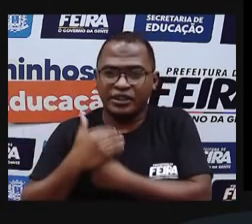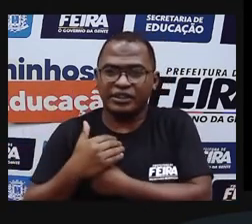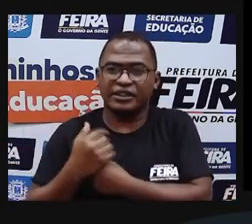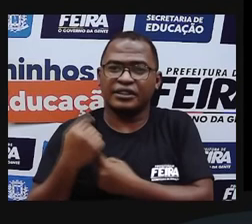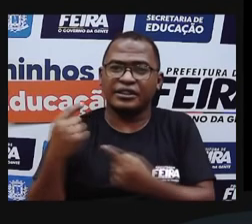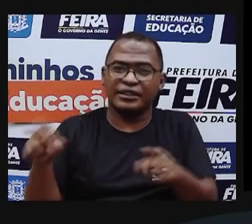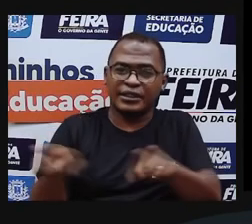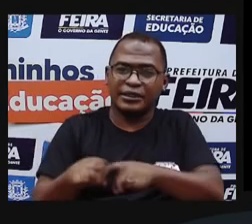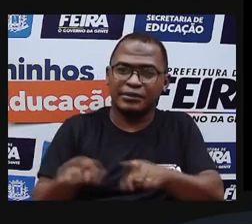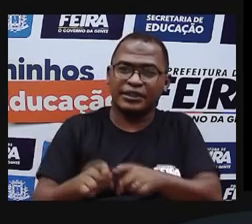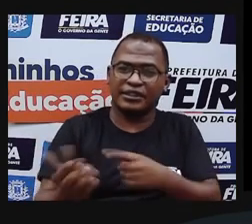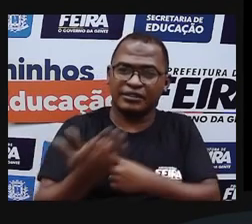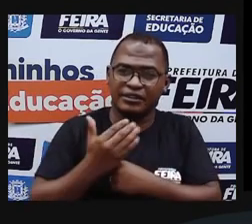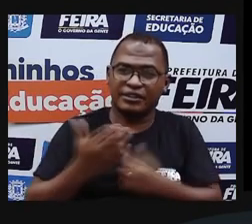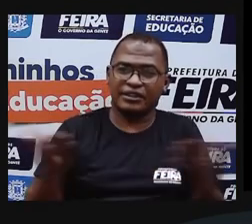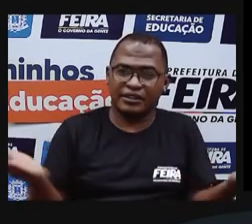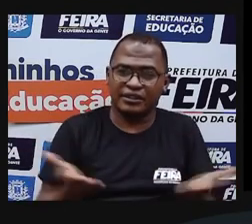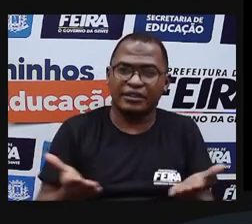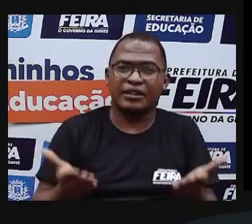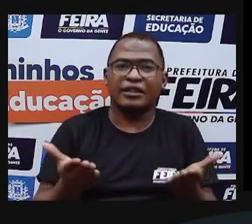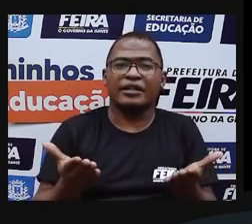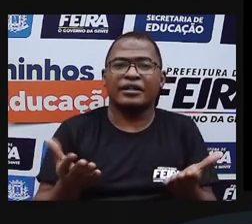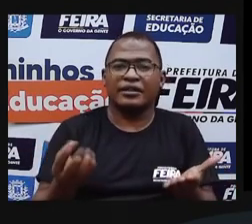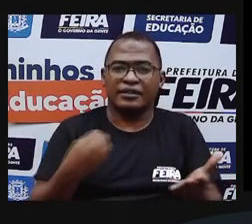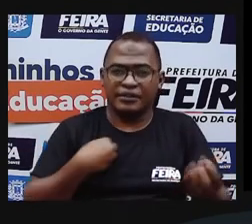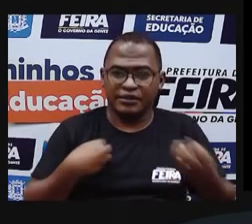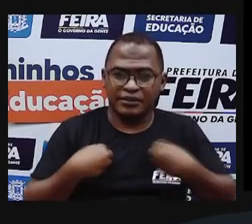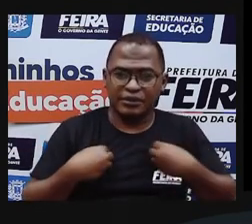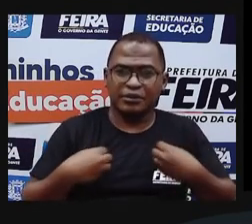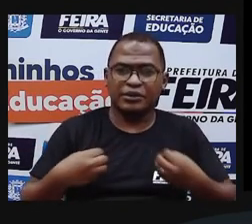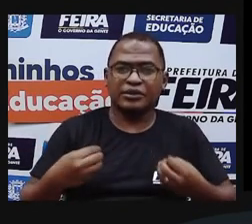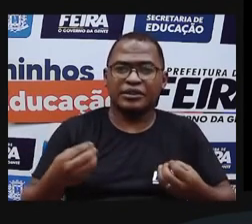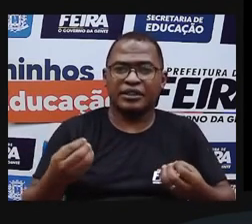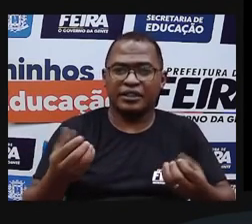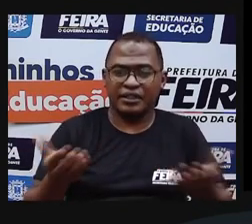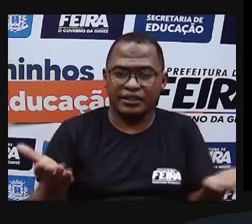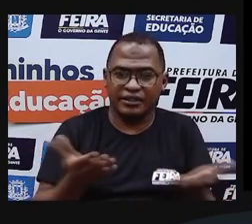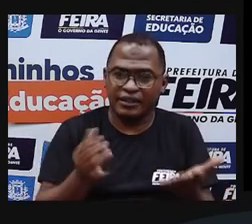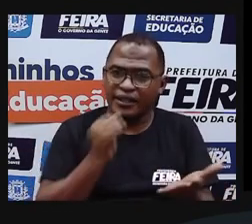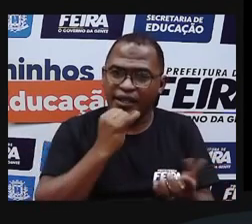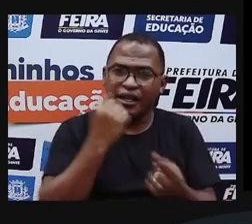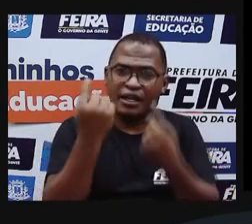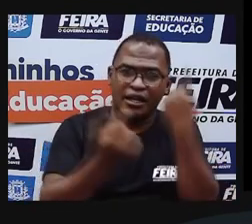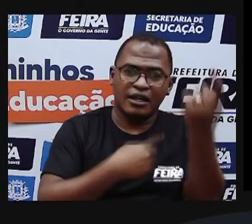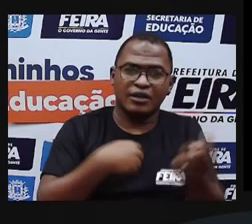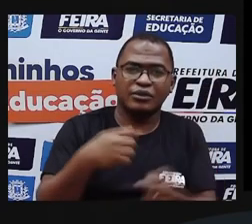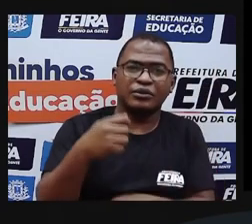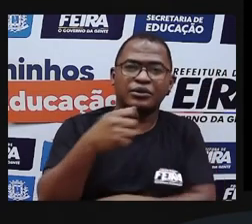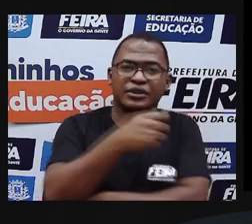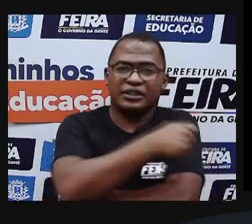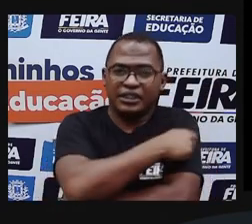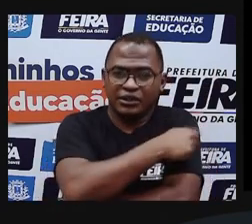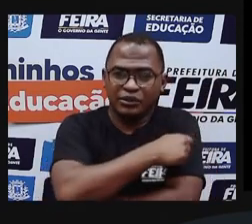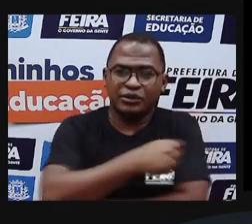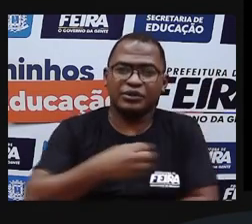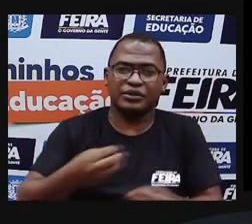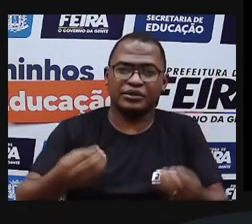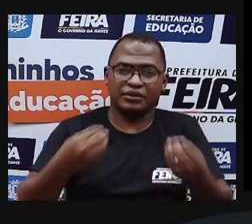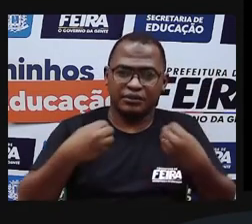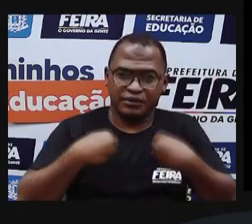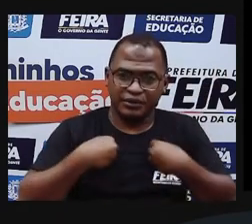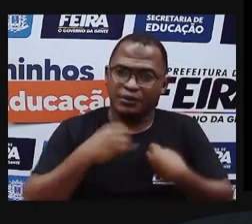para a gente. Então, nós recebemos depoimentos, nós recebemos alunos fazendo, quando a gente falou sobre o